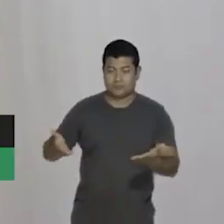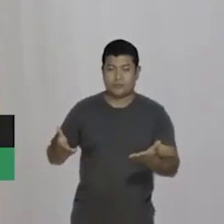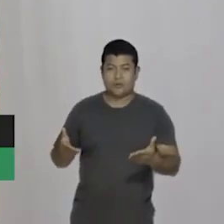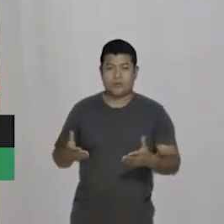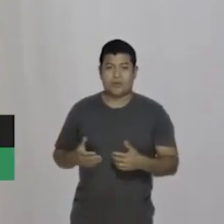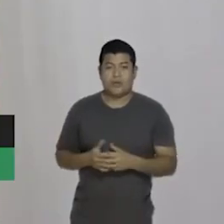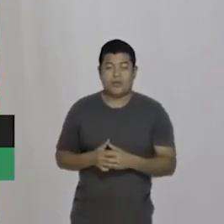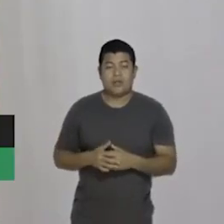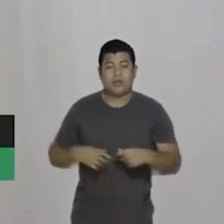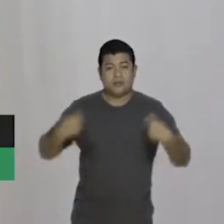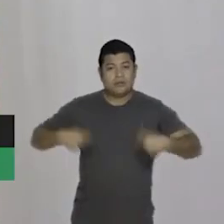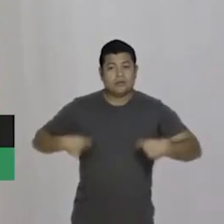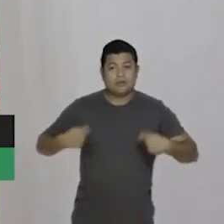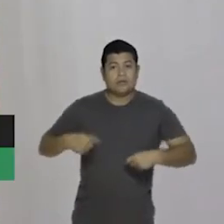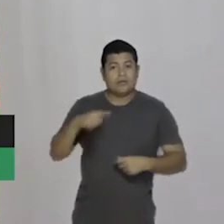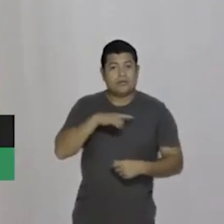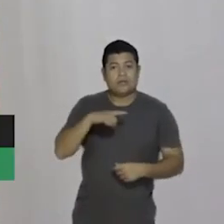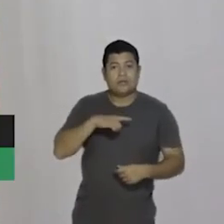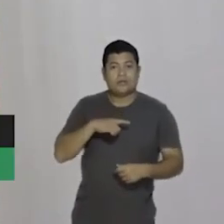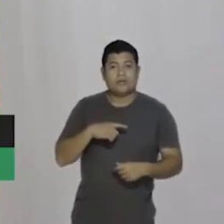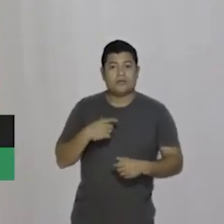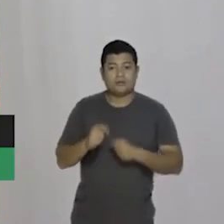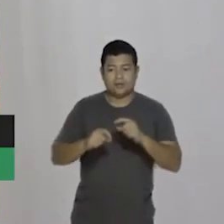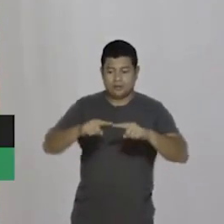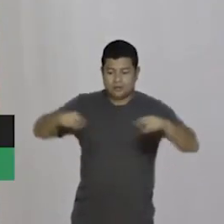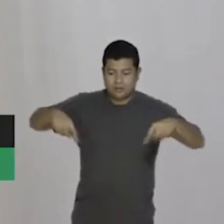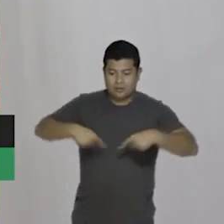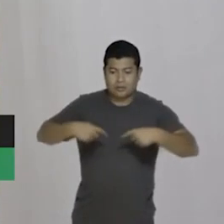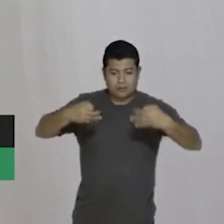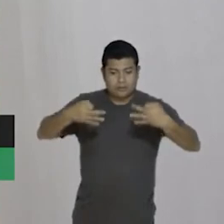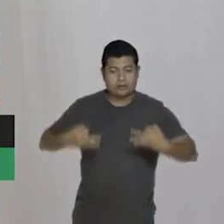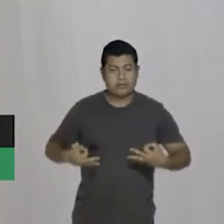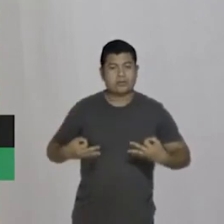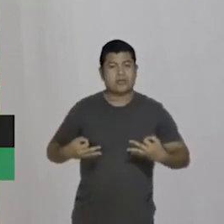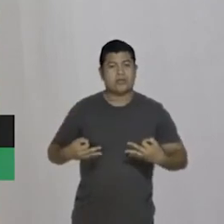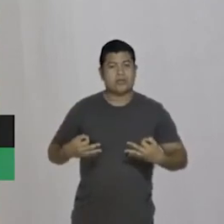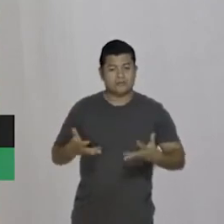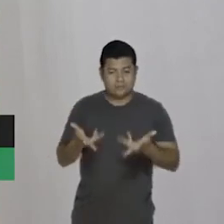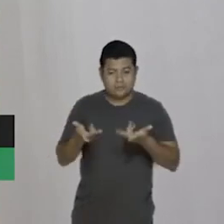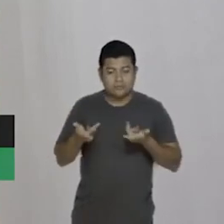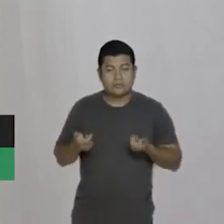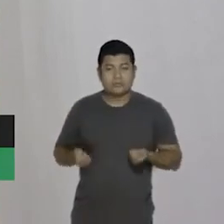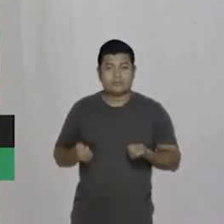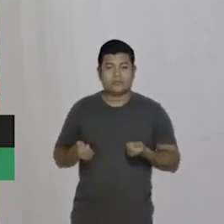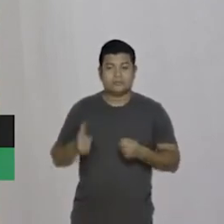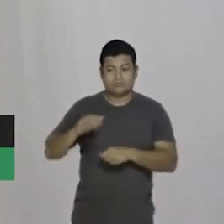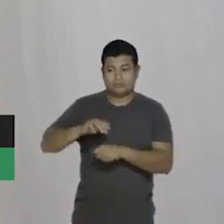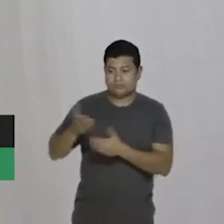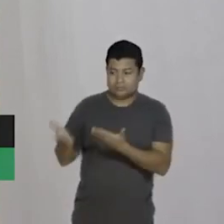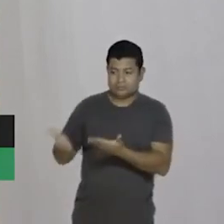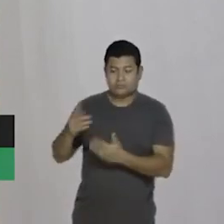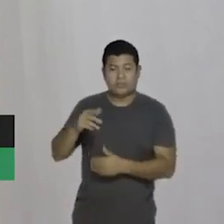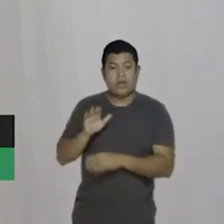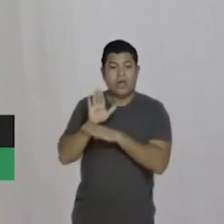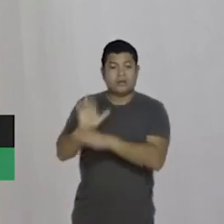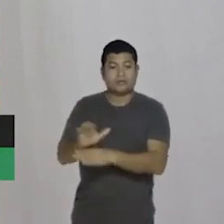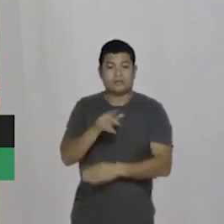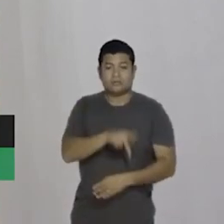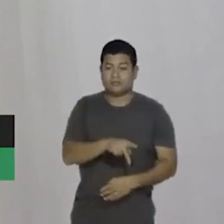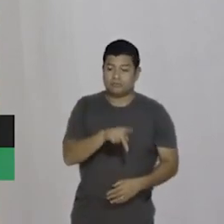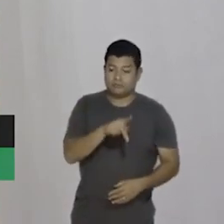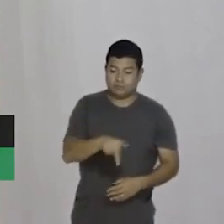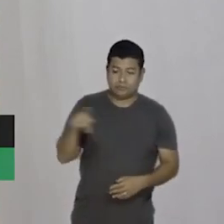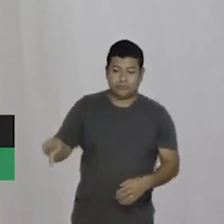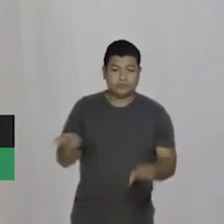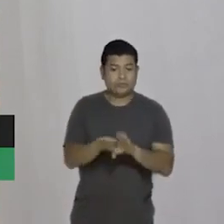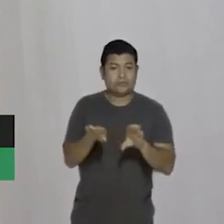aula precisamos ter uma sala de aula adequada uma sala de aula digna tanto para o professor quanto para o aluno então tal